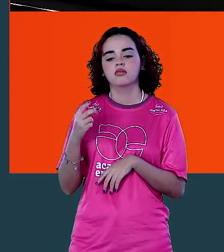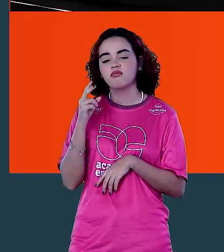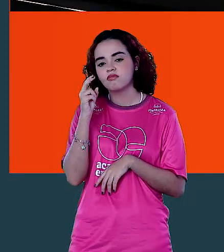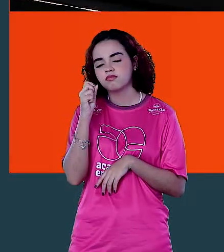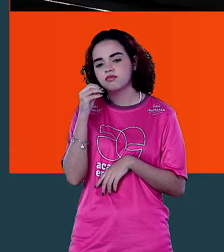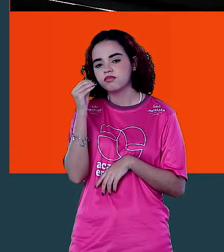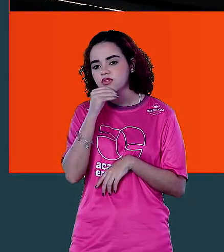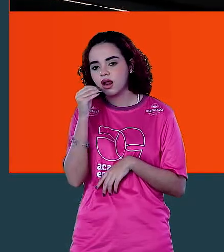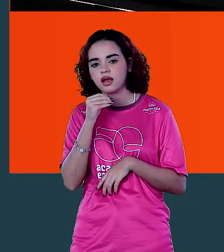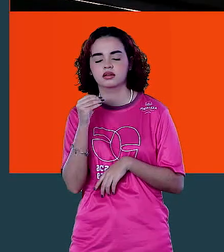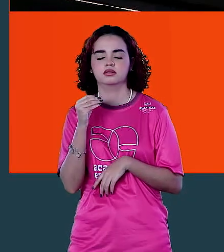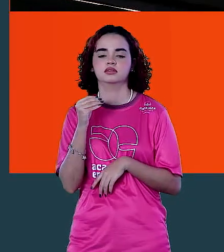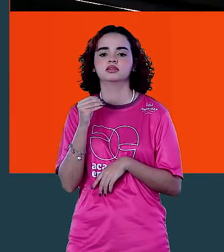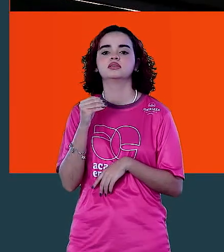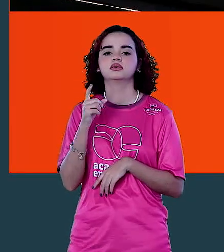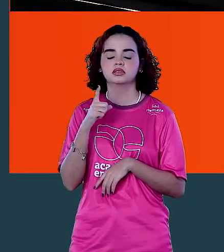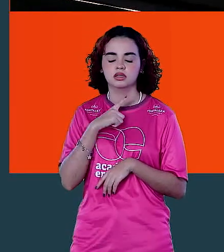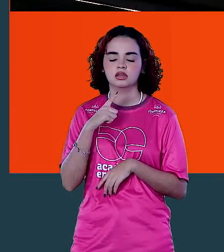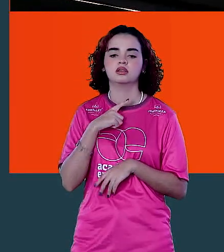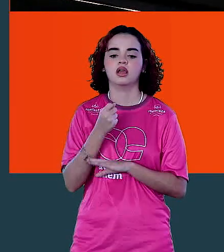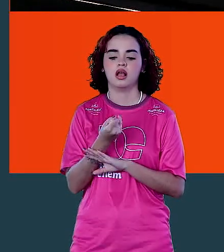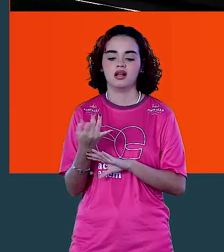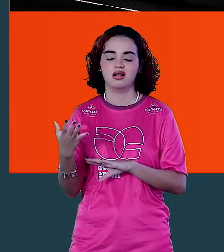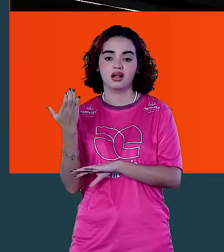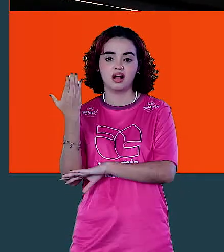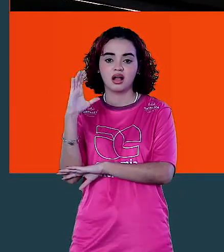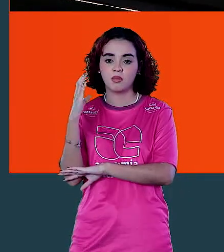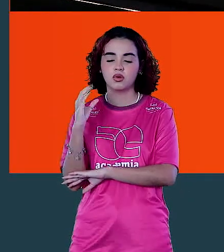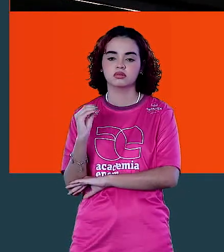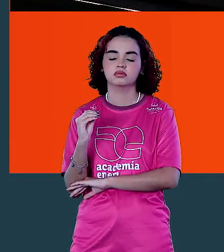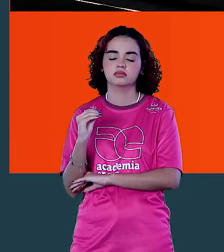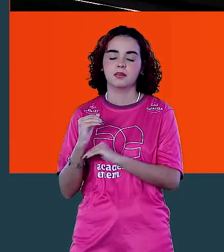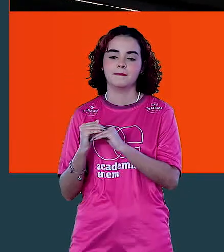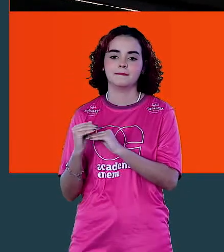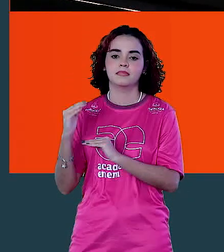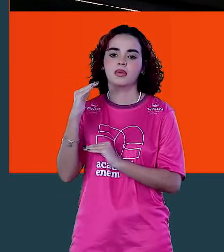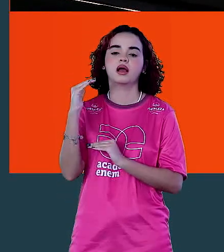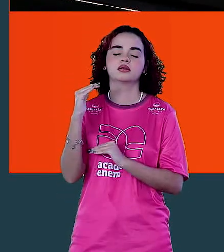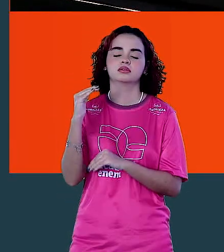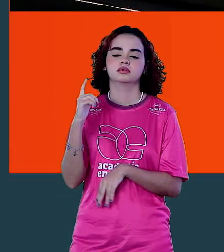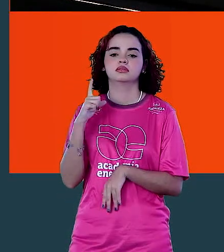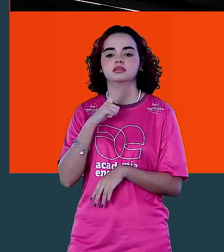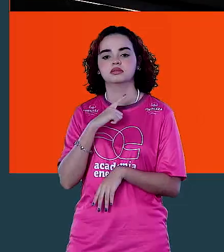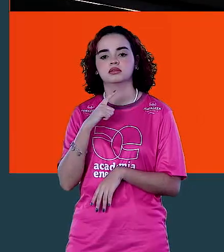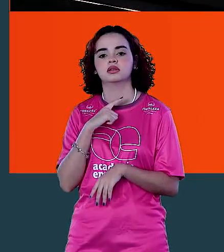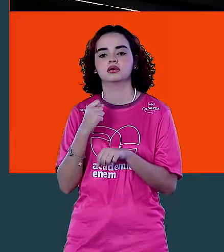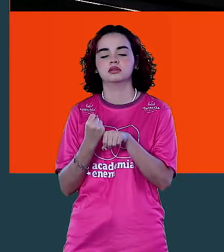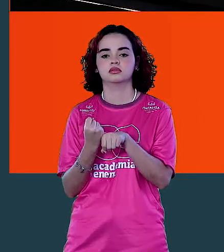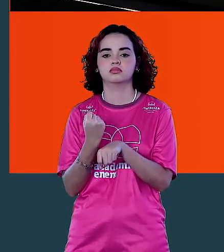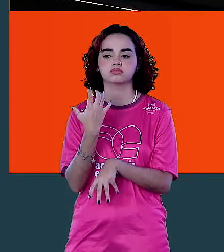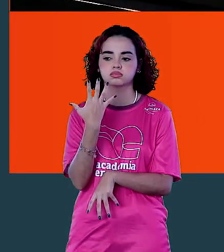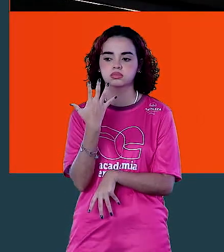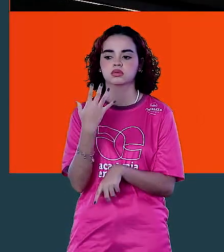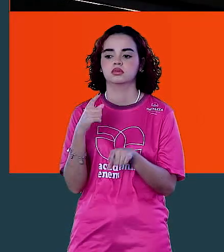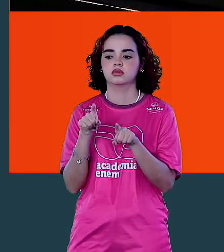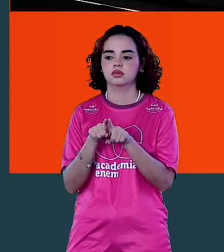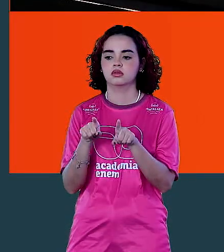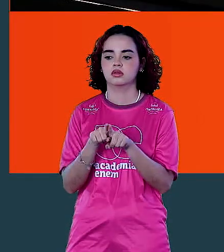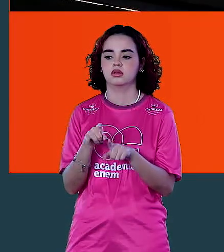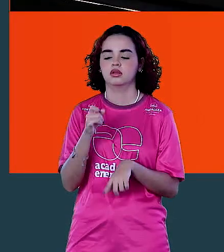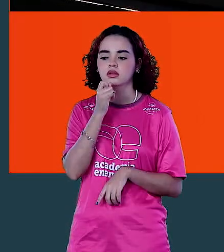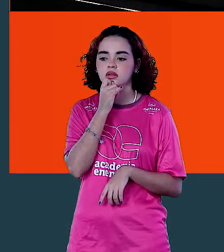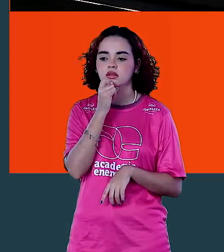muito fraca, mas se eu tenho muitos carbonos, se eu tenho muitas cadeias normais, sem